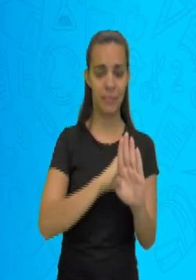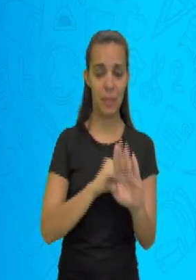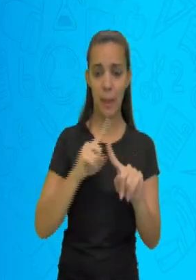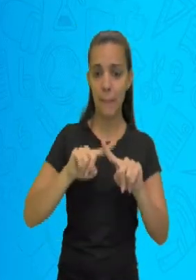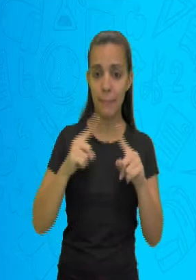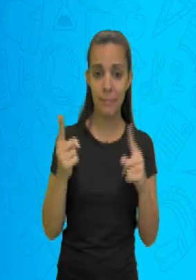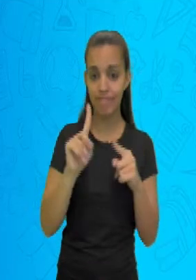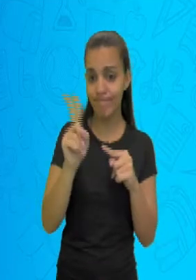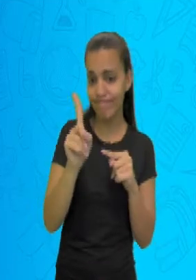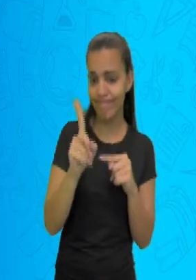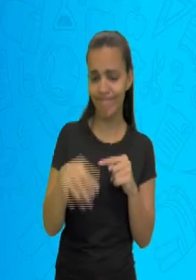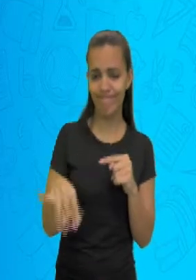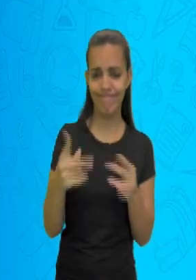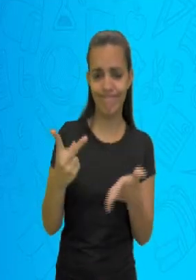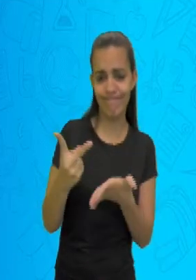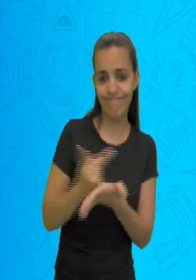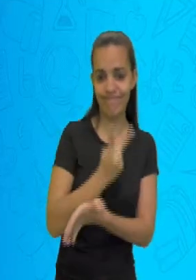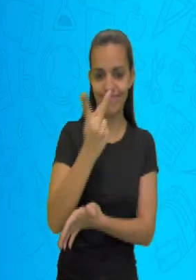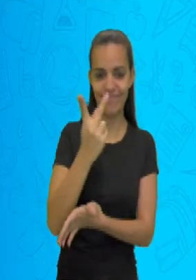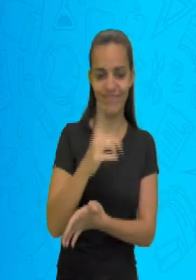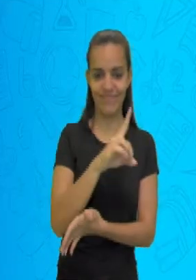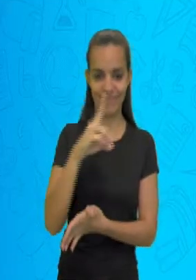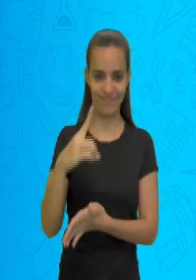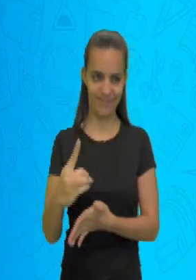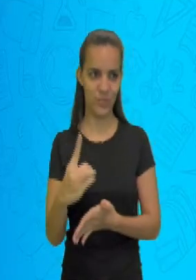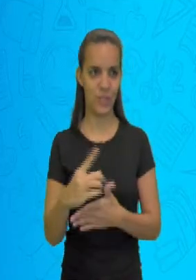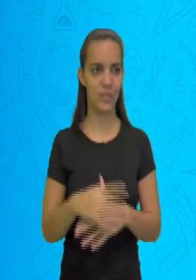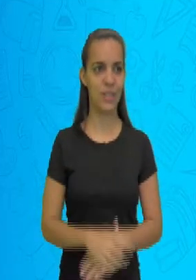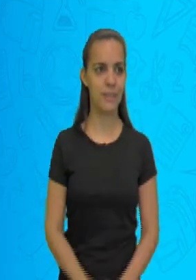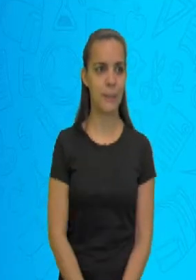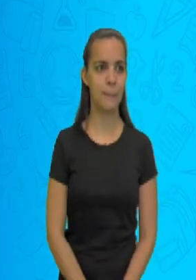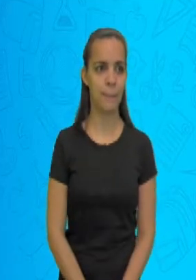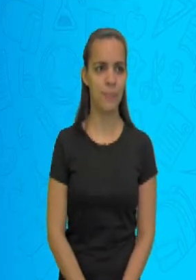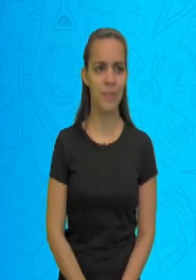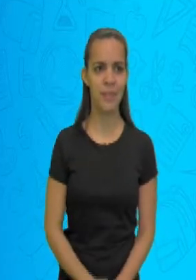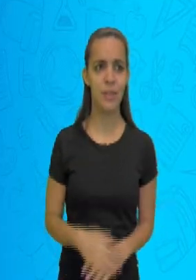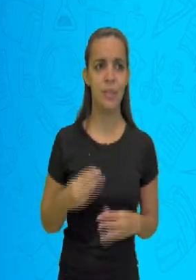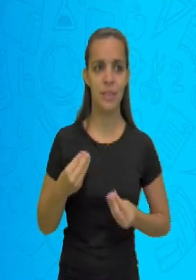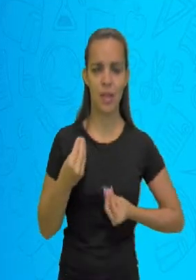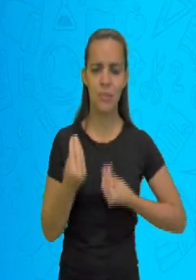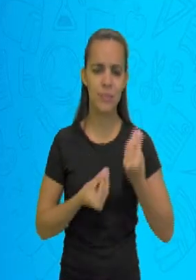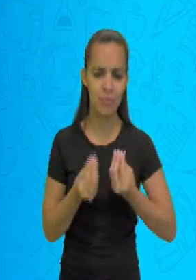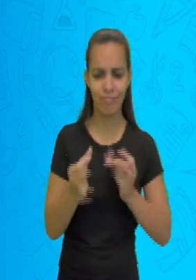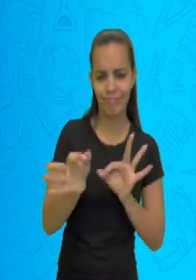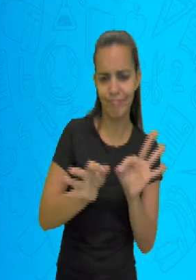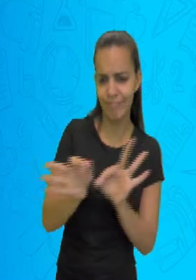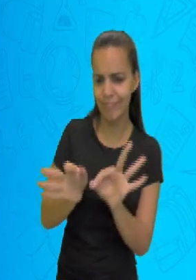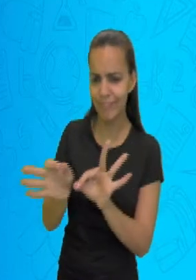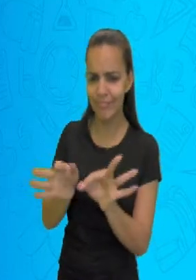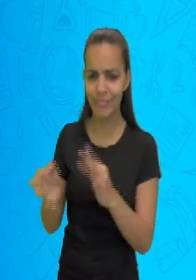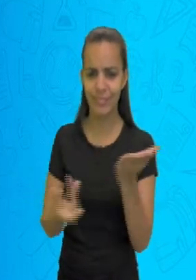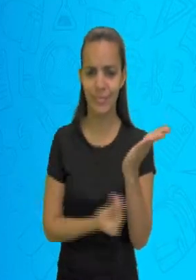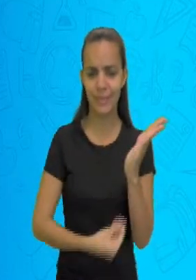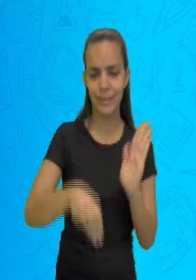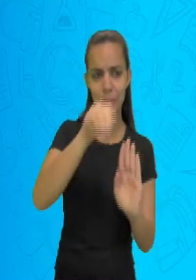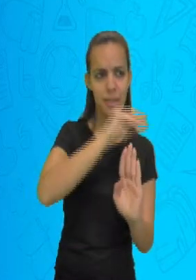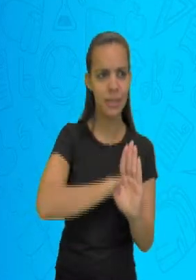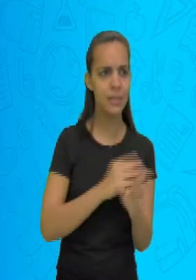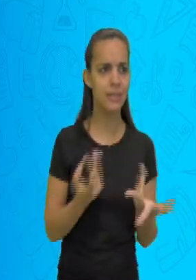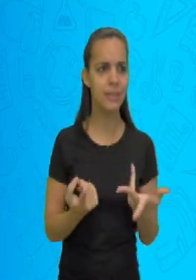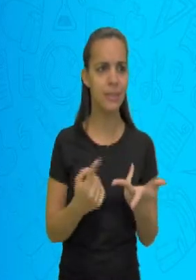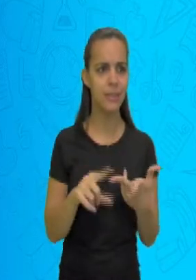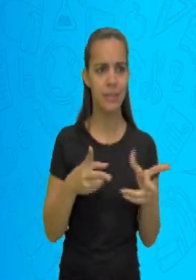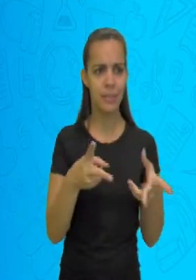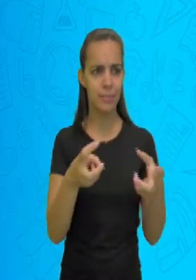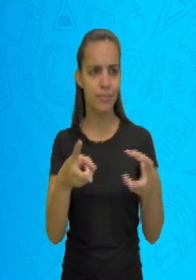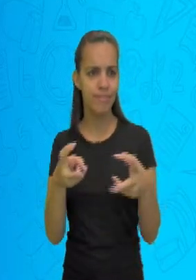as datas. E você já se perguntou como foi que se organizaram os calendários? Você já percebeu que